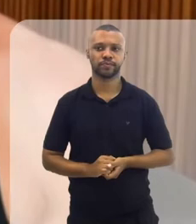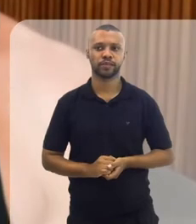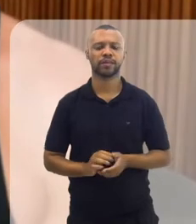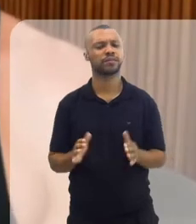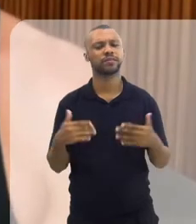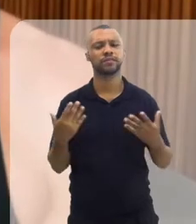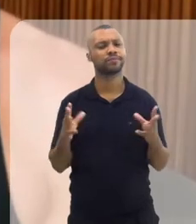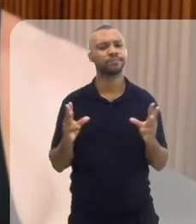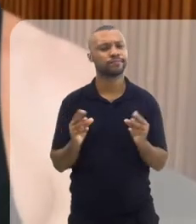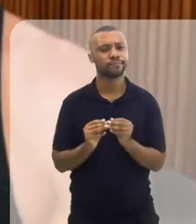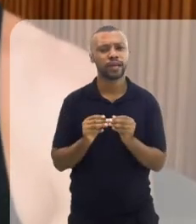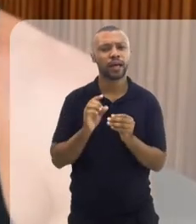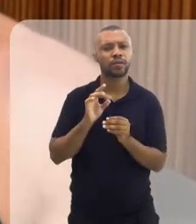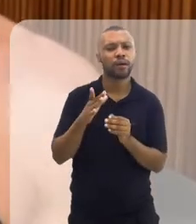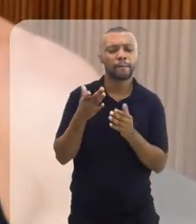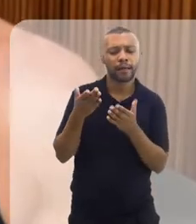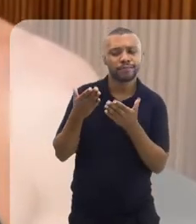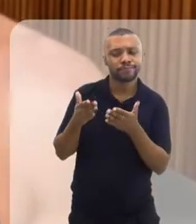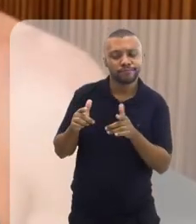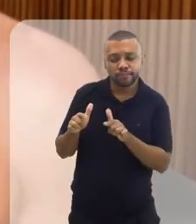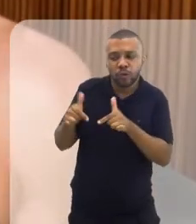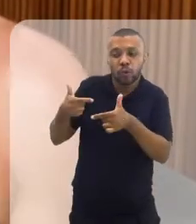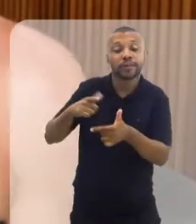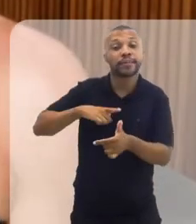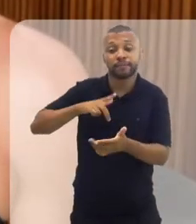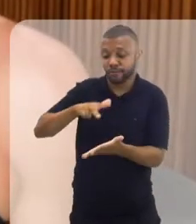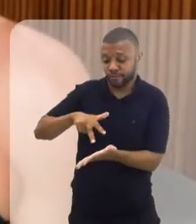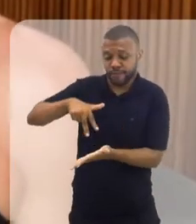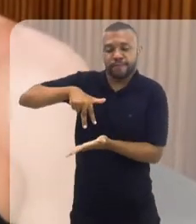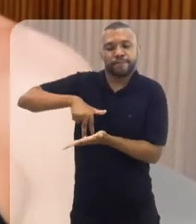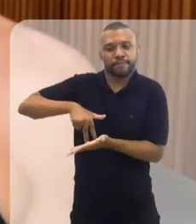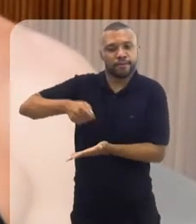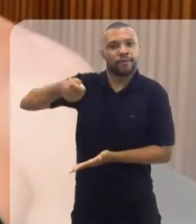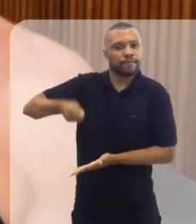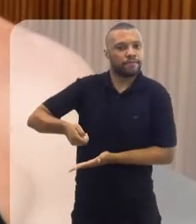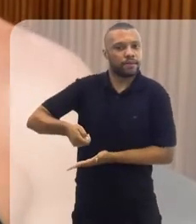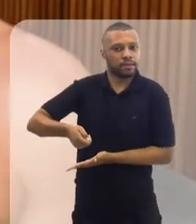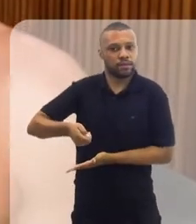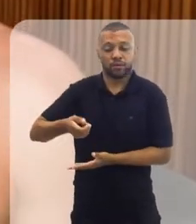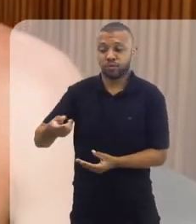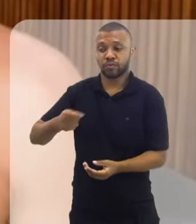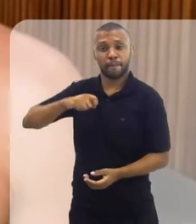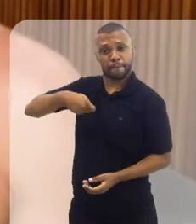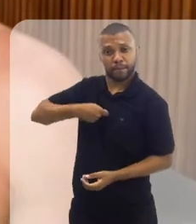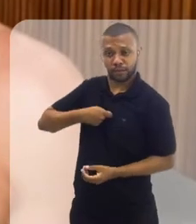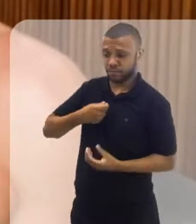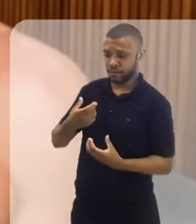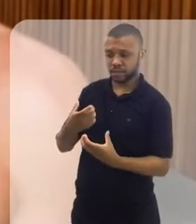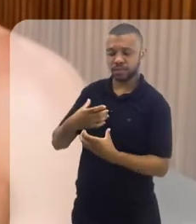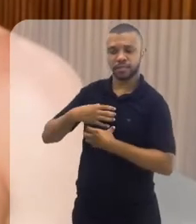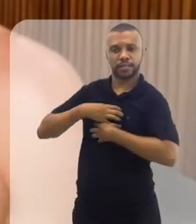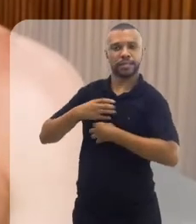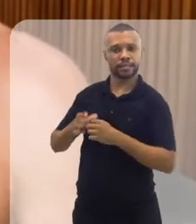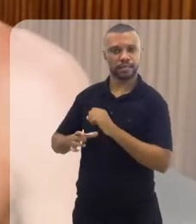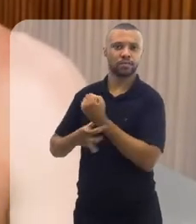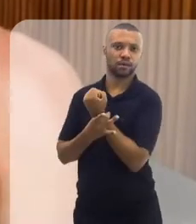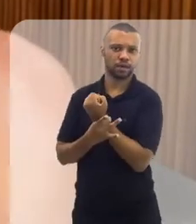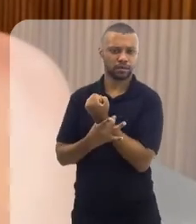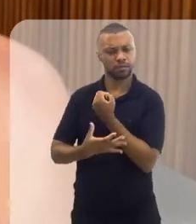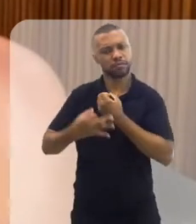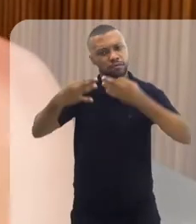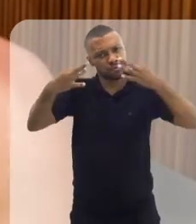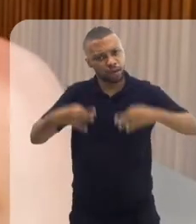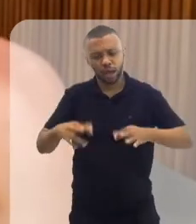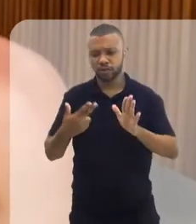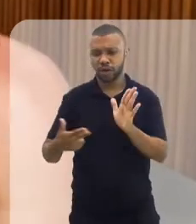Então era só encarar isso com mais firmeza, né? Isso me trouxe muita segurança, assim, na hora de falar, não, eu